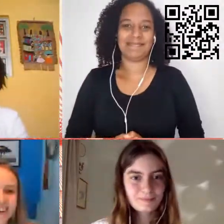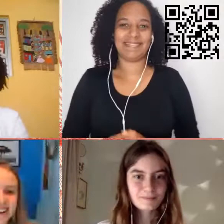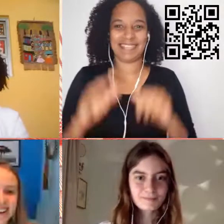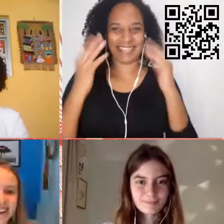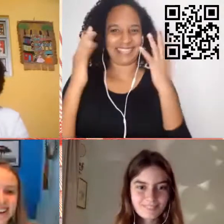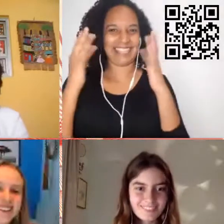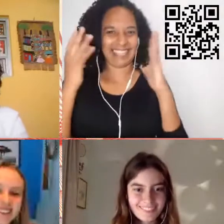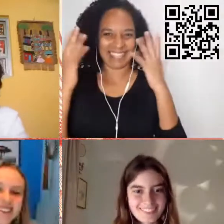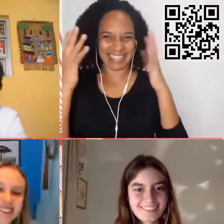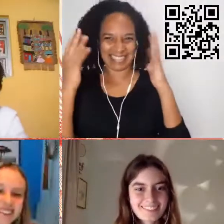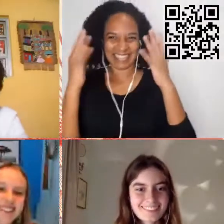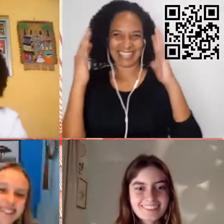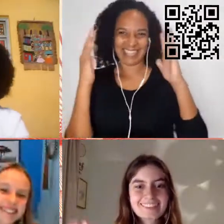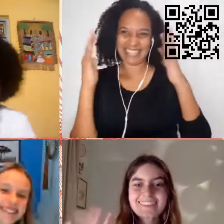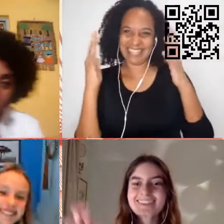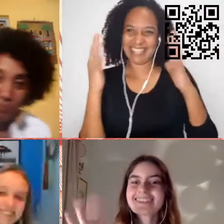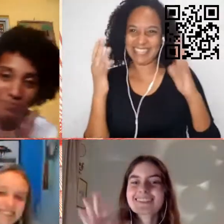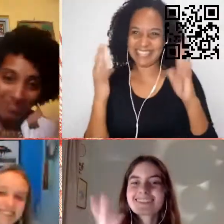Uau!